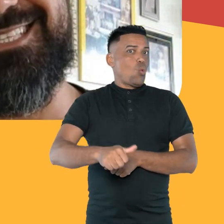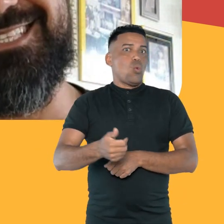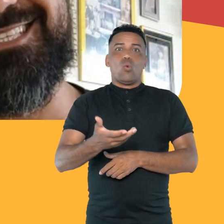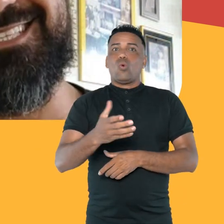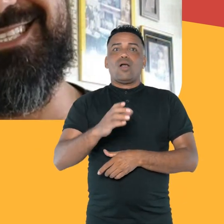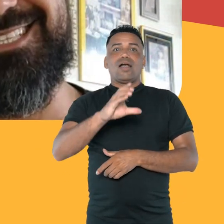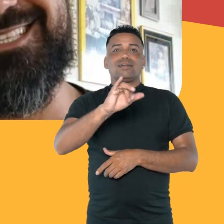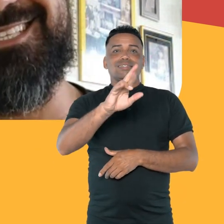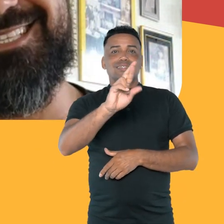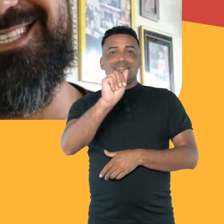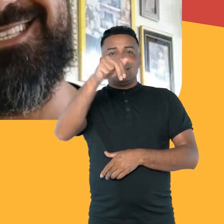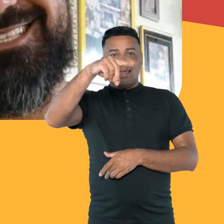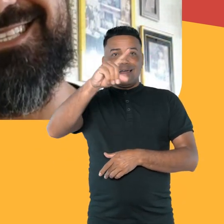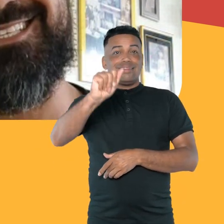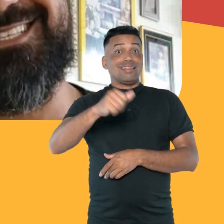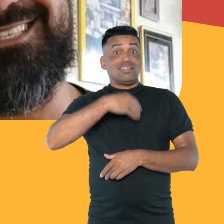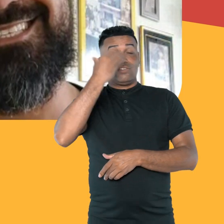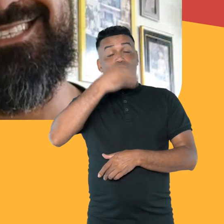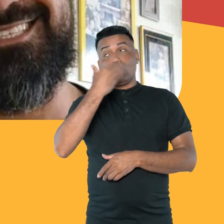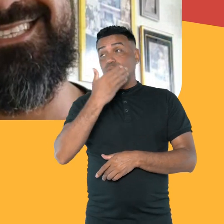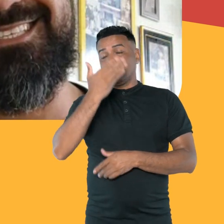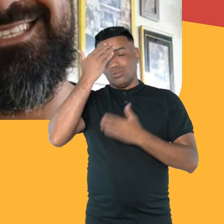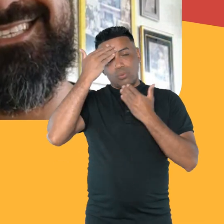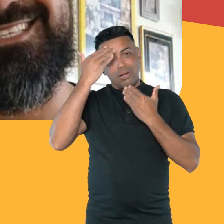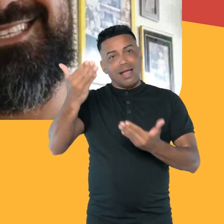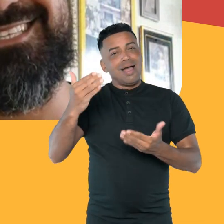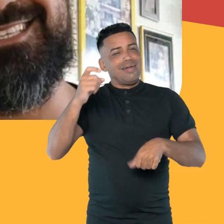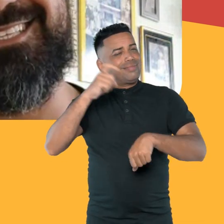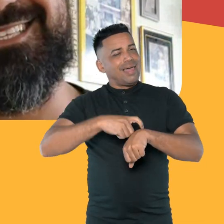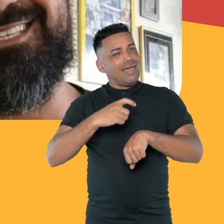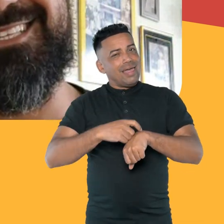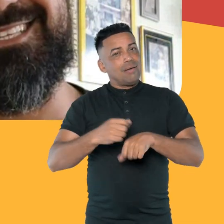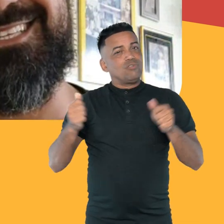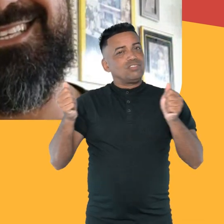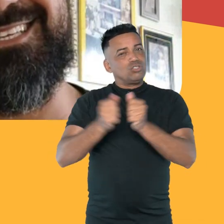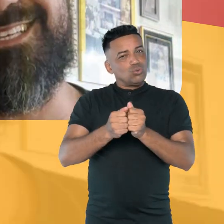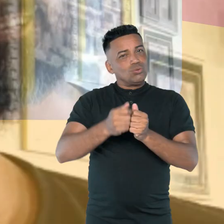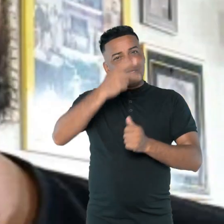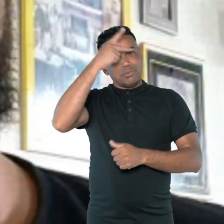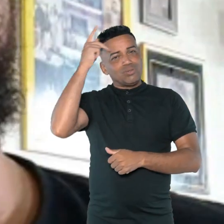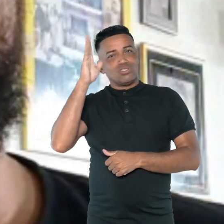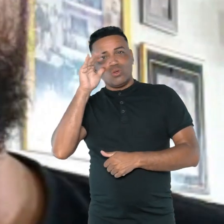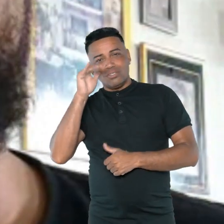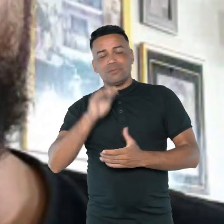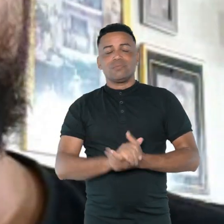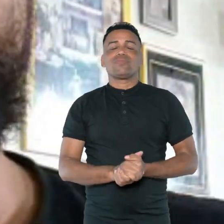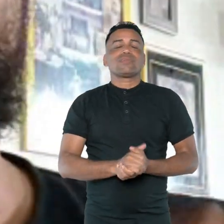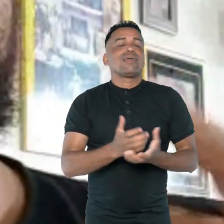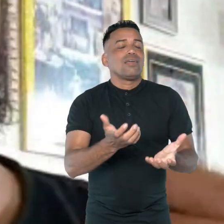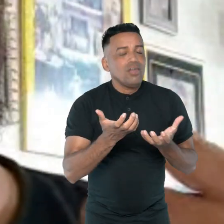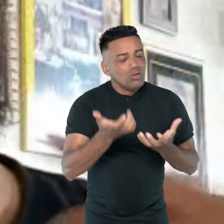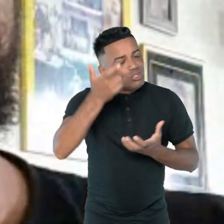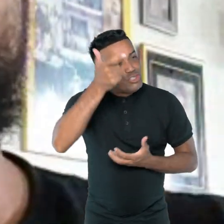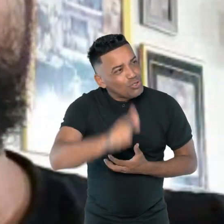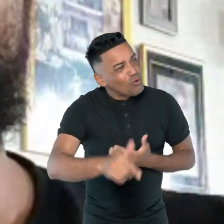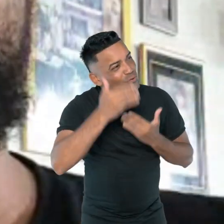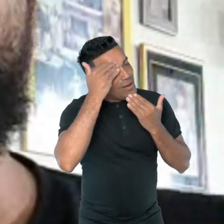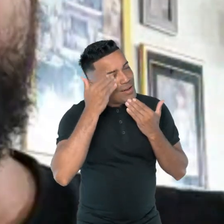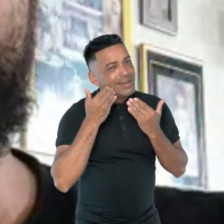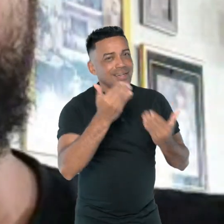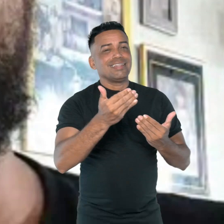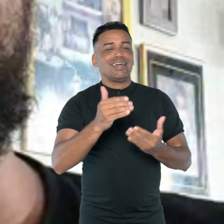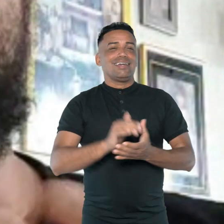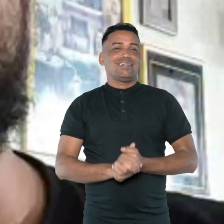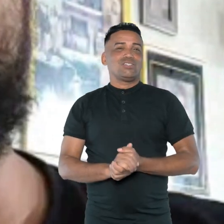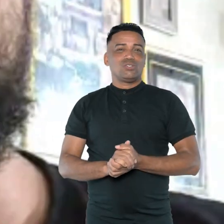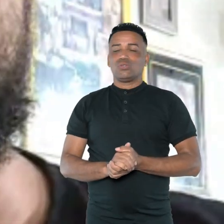Muitíssimo obrigado pelo seu tempo. E aí, você com quem está assistindo a gente. Eu é que agradeço mais uma vez e digo